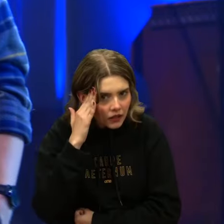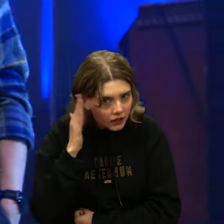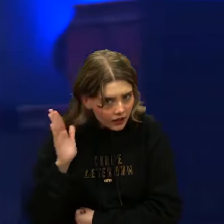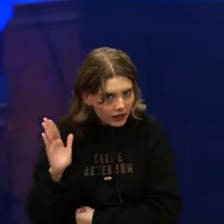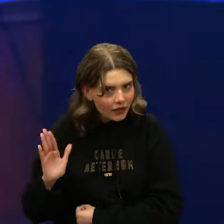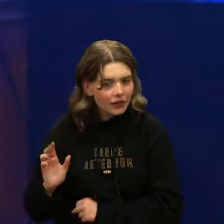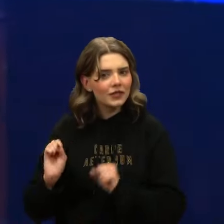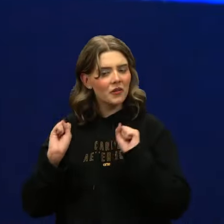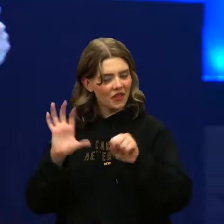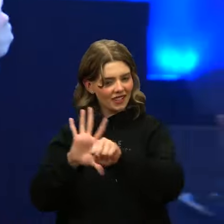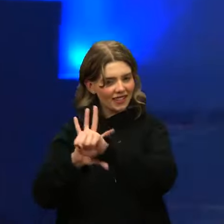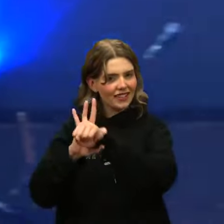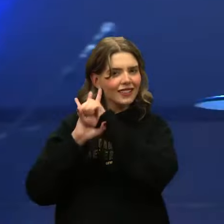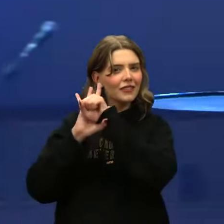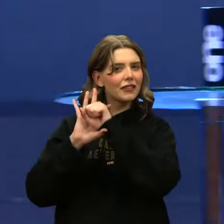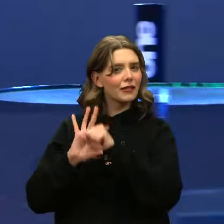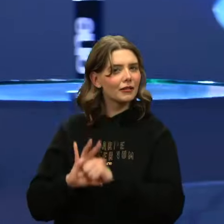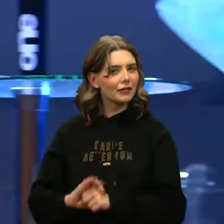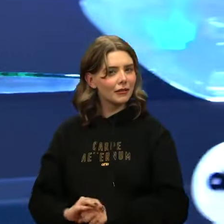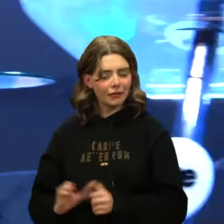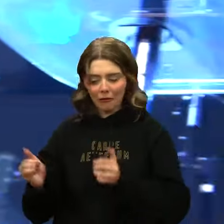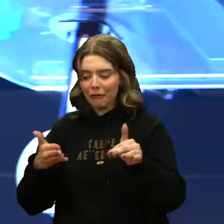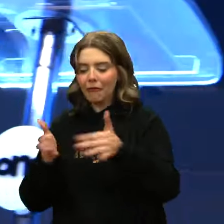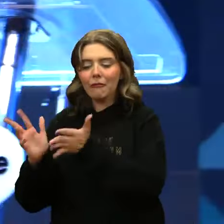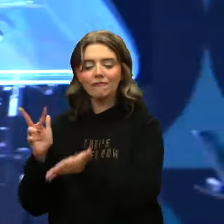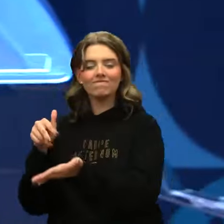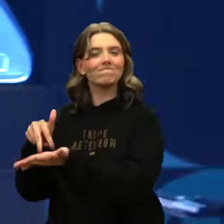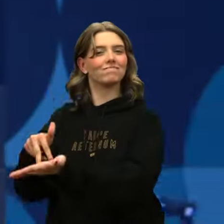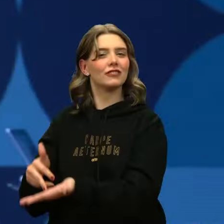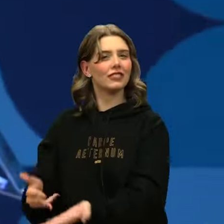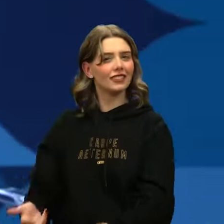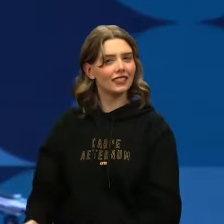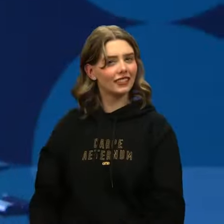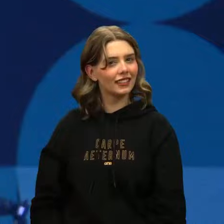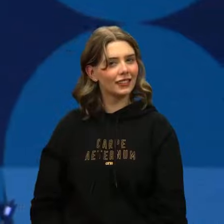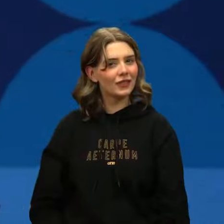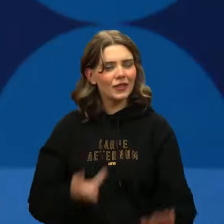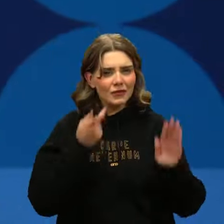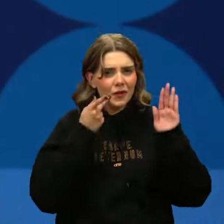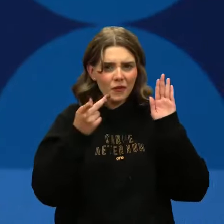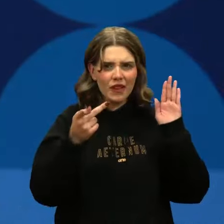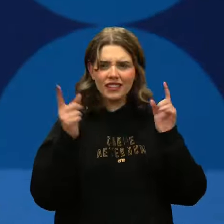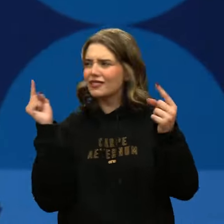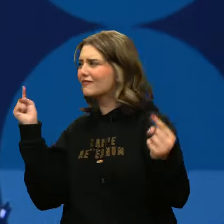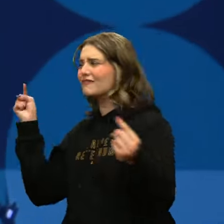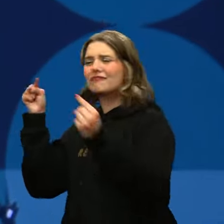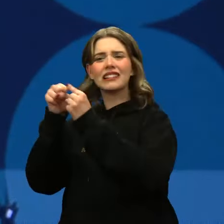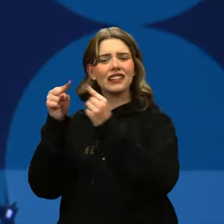pode permanecer firme nos caminhos do Senhor, firme nos propósitos do Senhor.